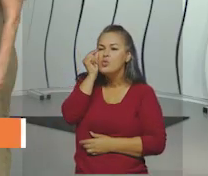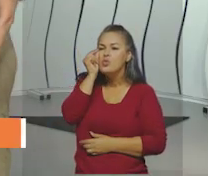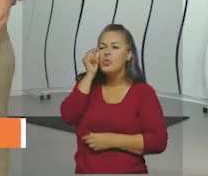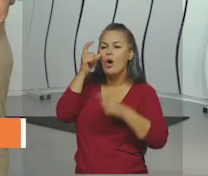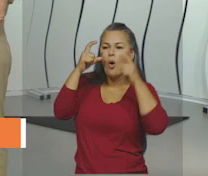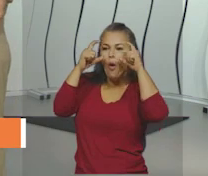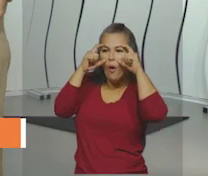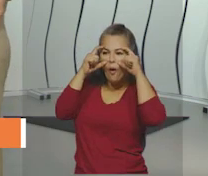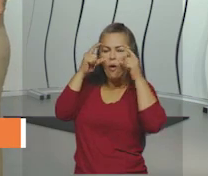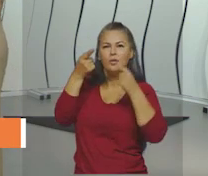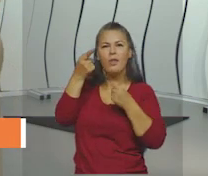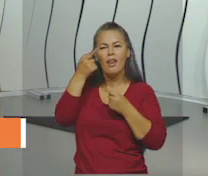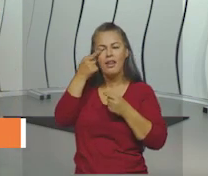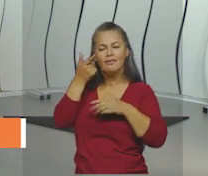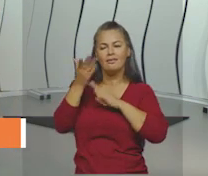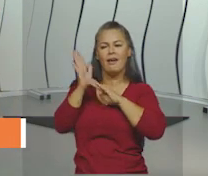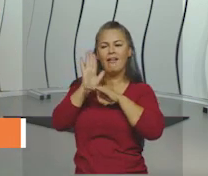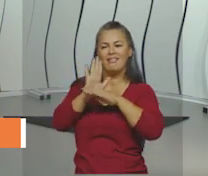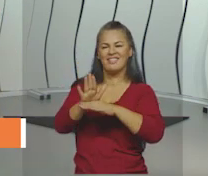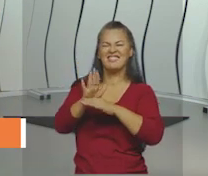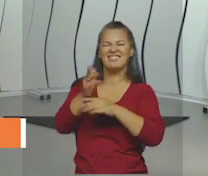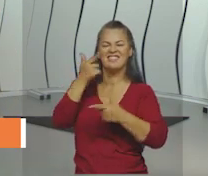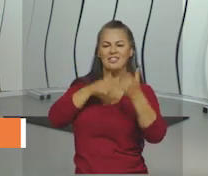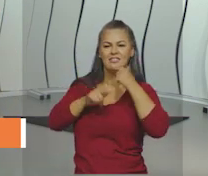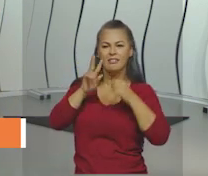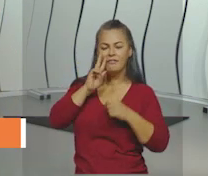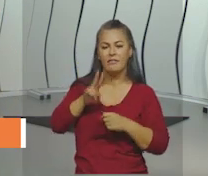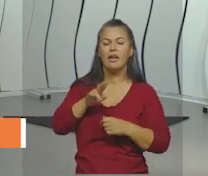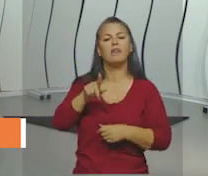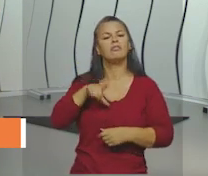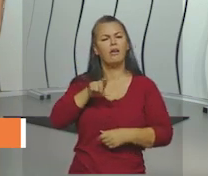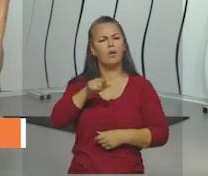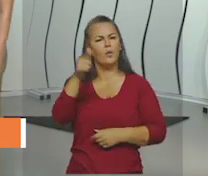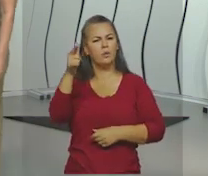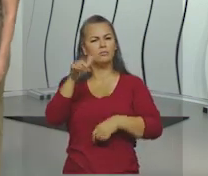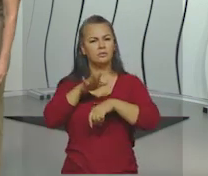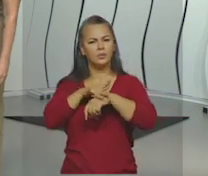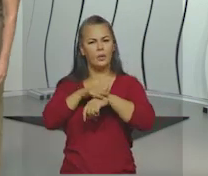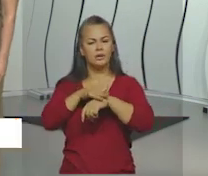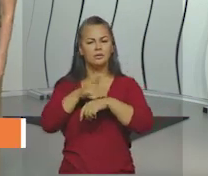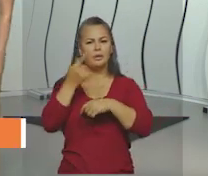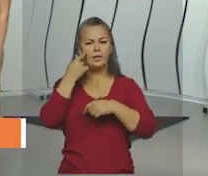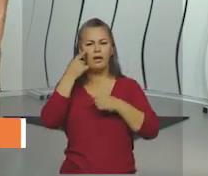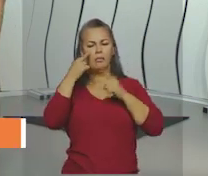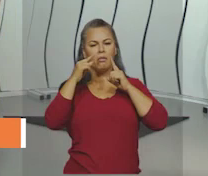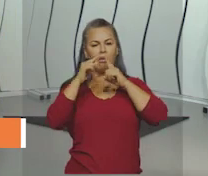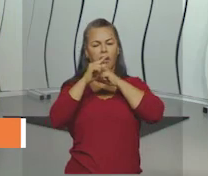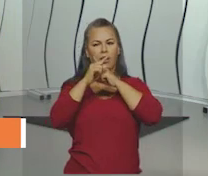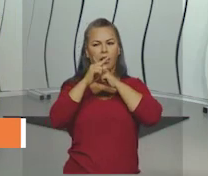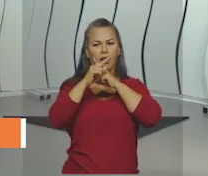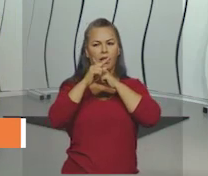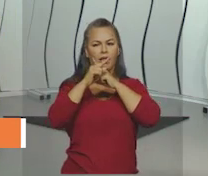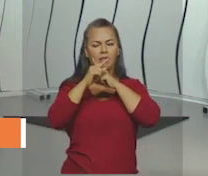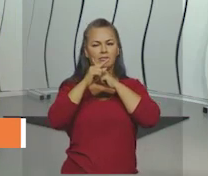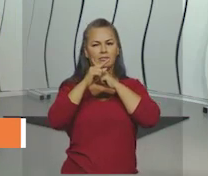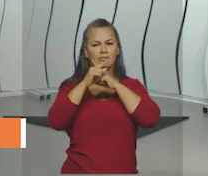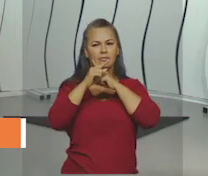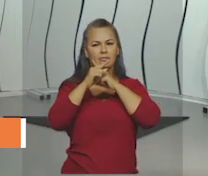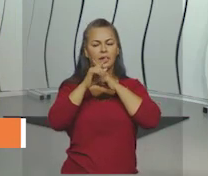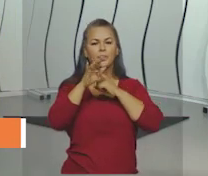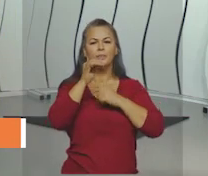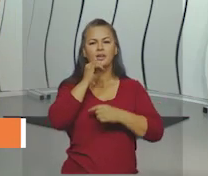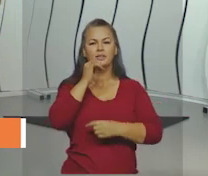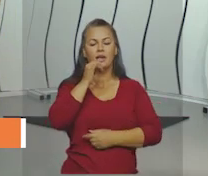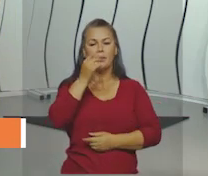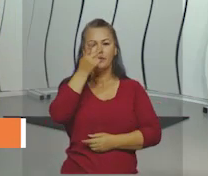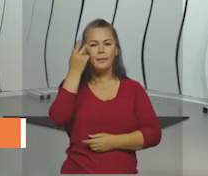ajudam aí, tá? Estou mostrando aqui o estrabismo, que é esse desvio ocular, né? A pessoa está olhando para